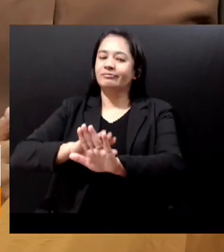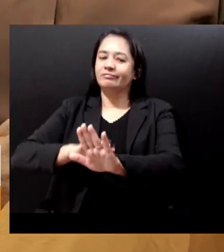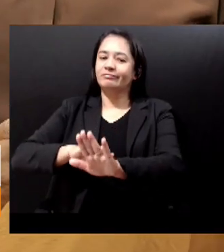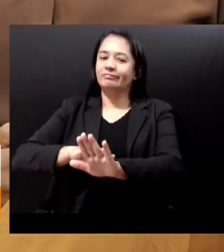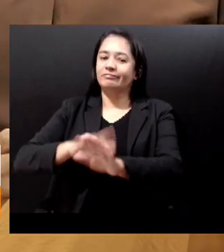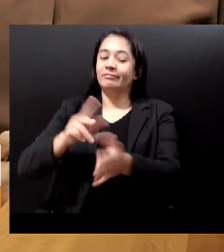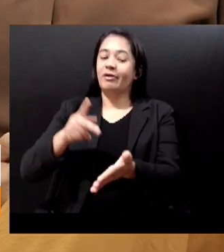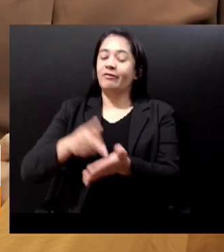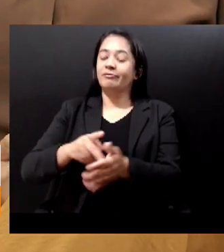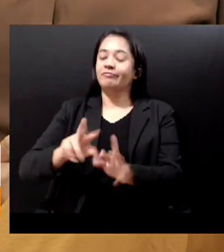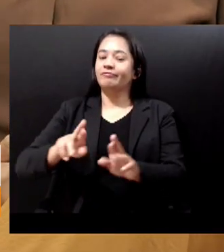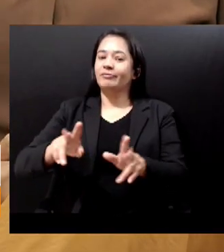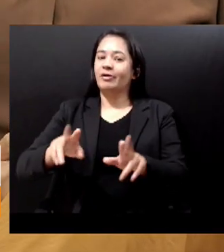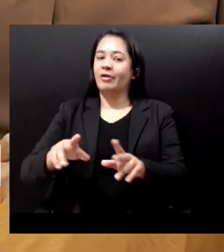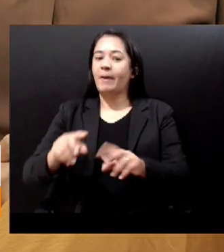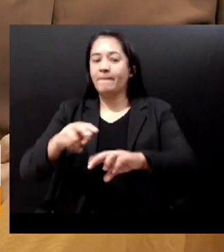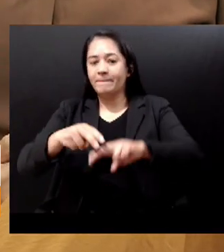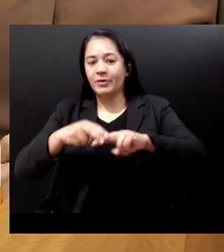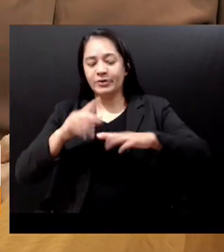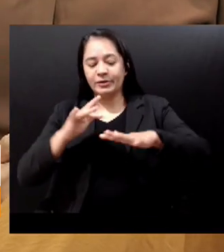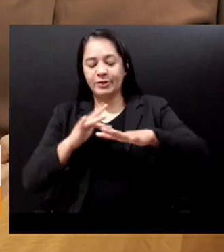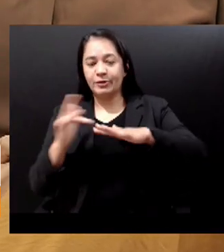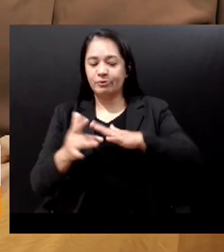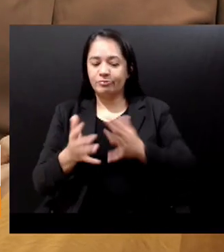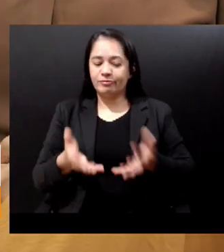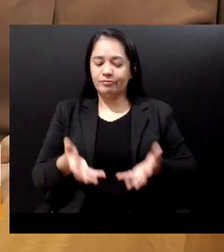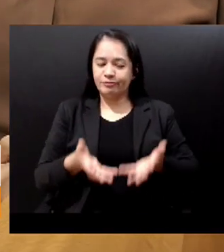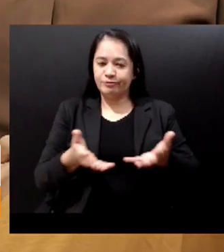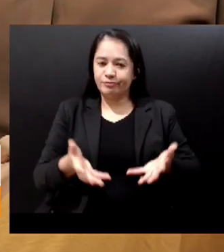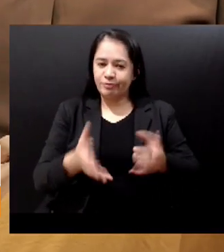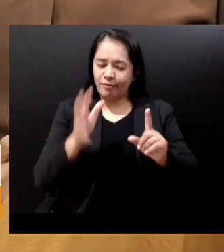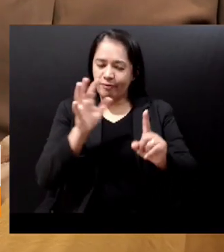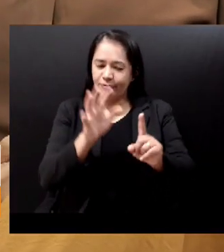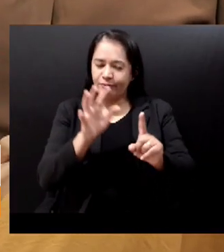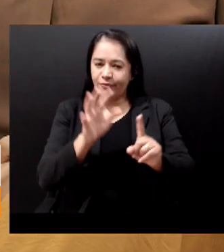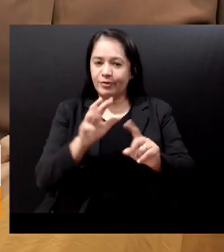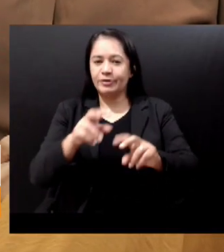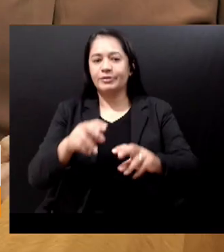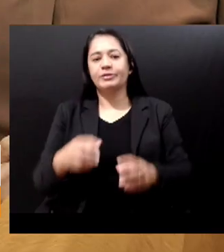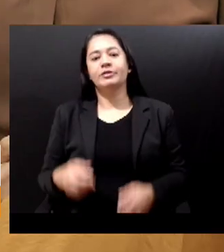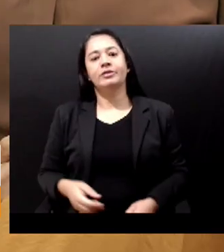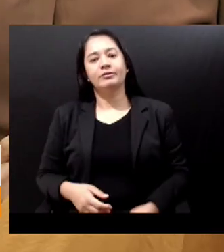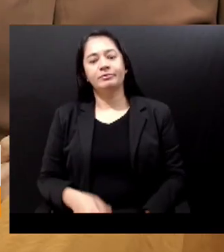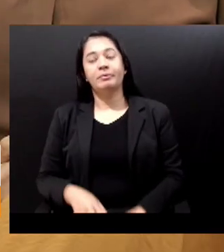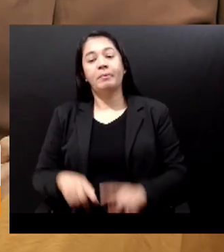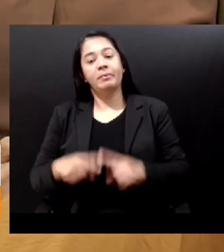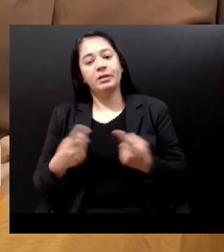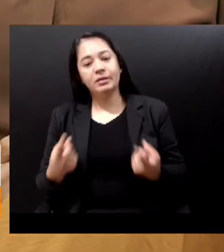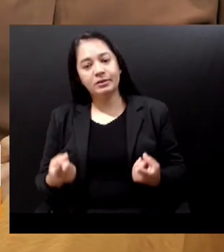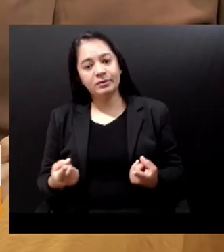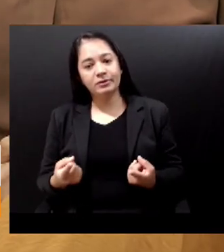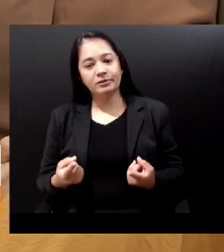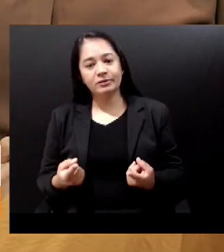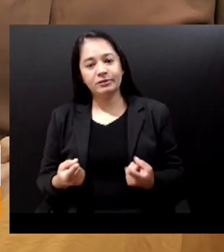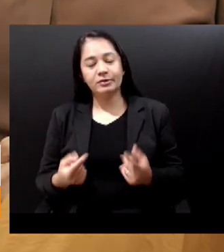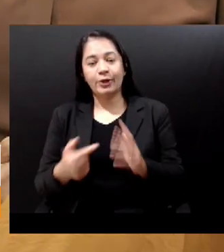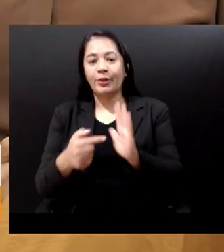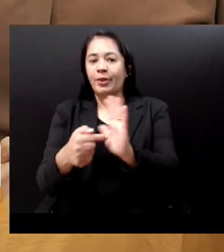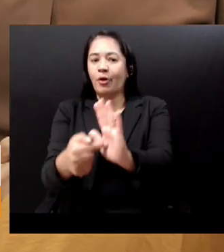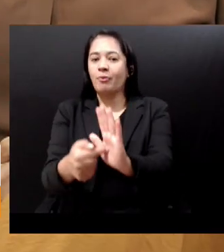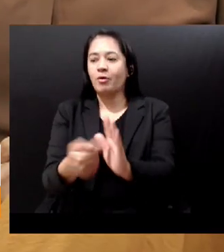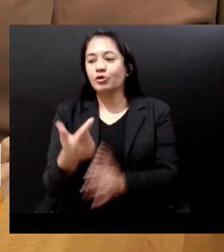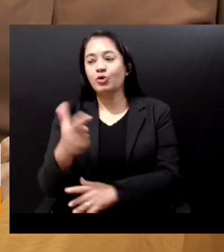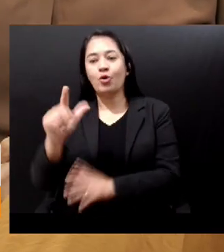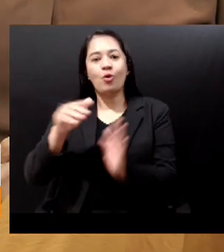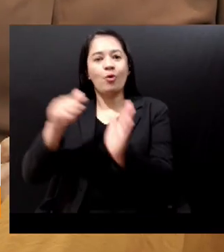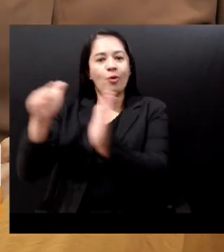acaba incentivando um pouco, né, essa questão da motivação, mas não mostra o outro lado, o lado da